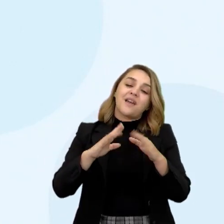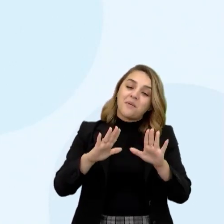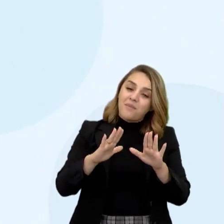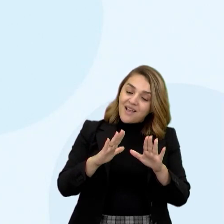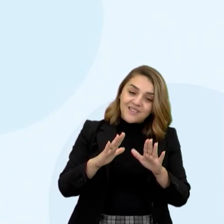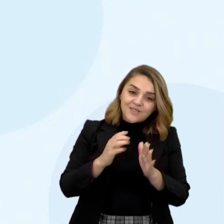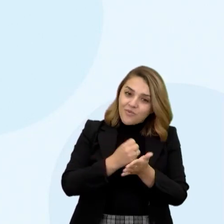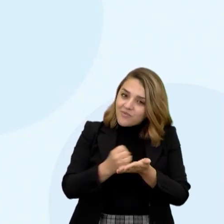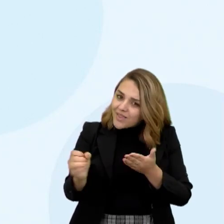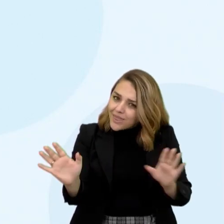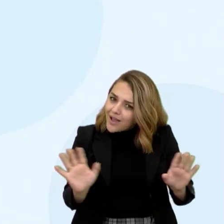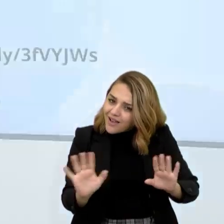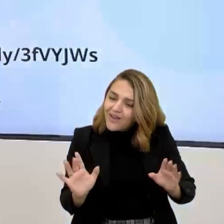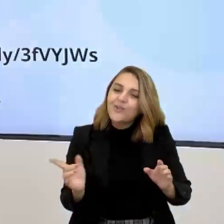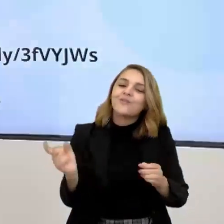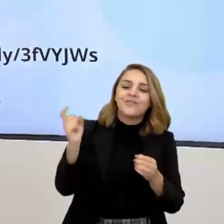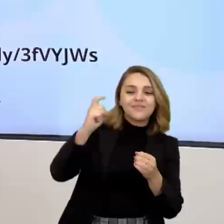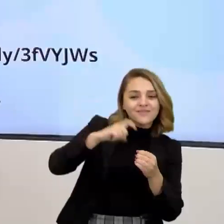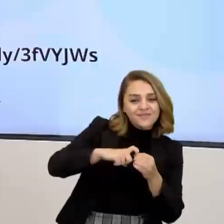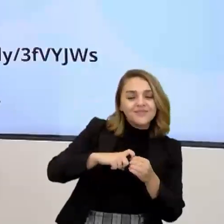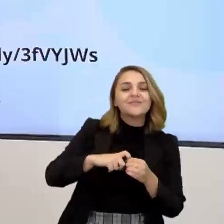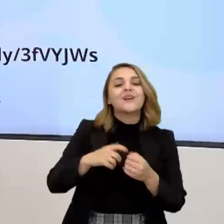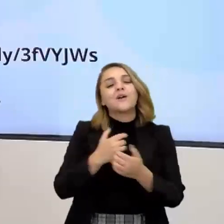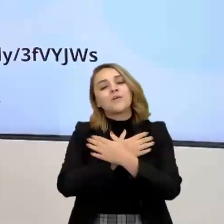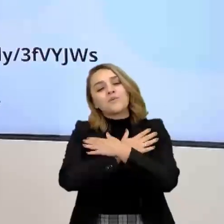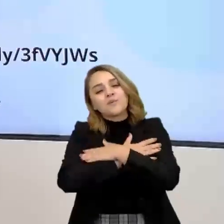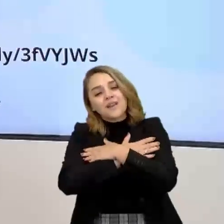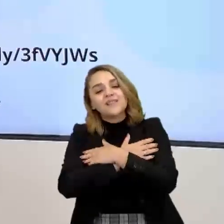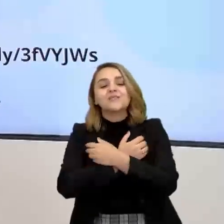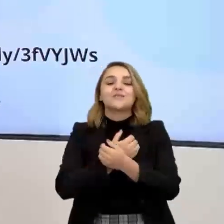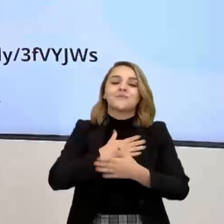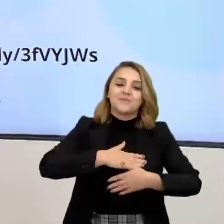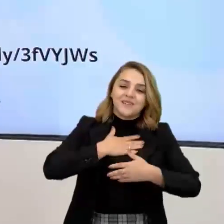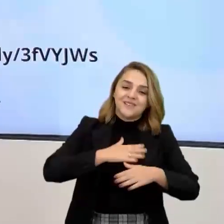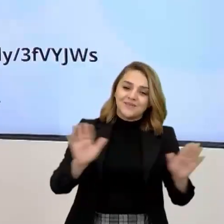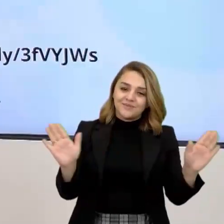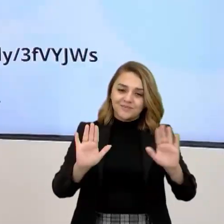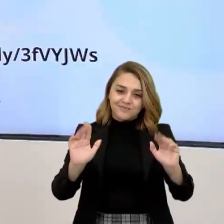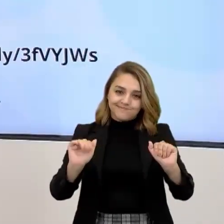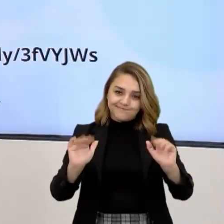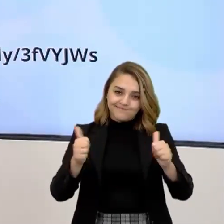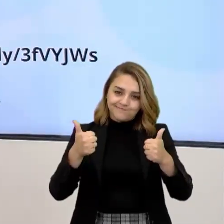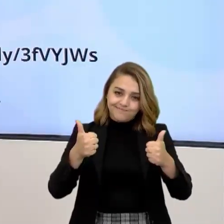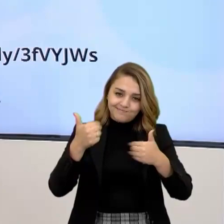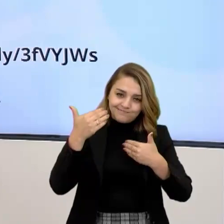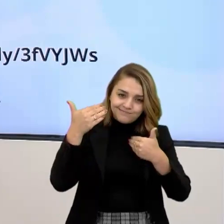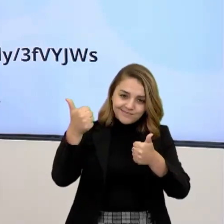não vai ficar para trás. Foi um prazer, um grande abraço, tchau, tchau, valeu!